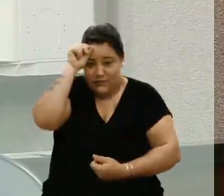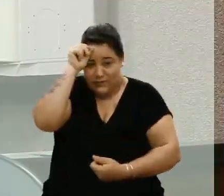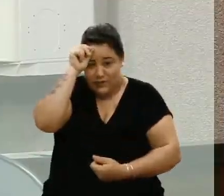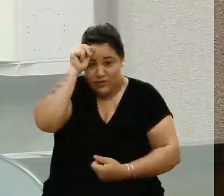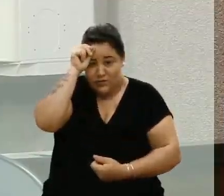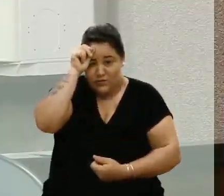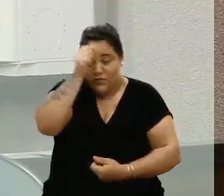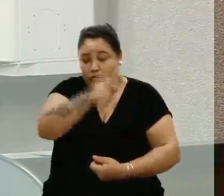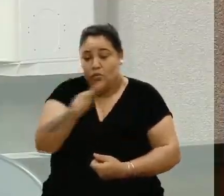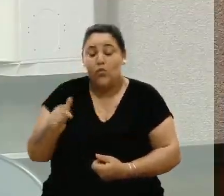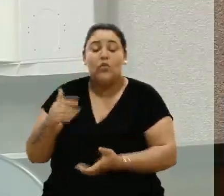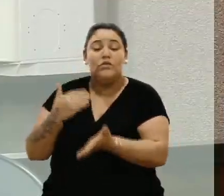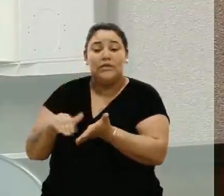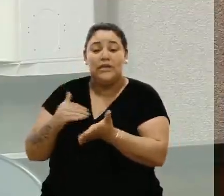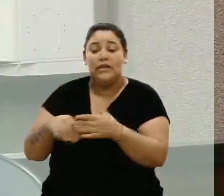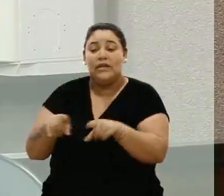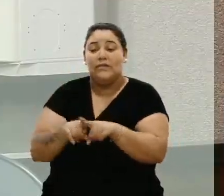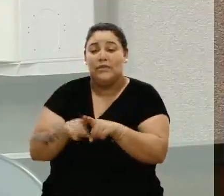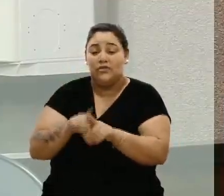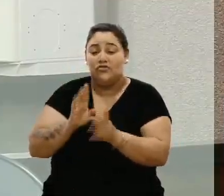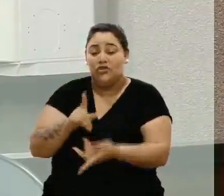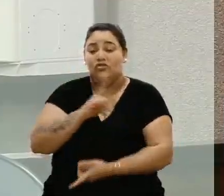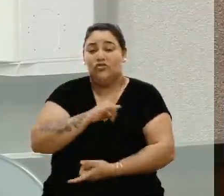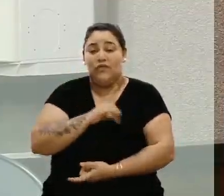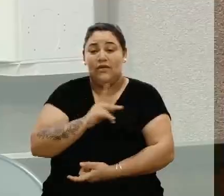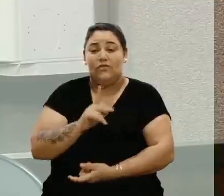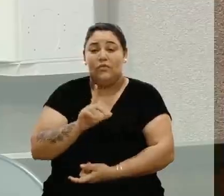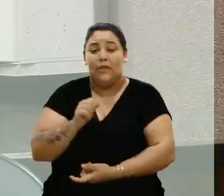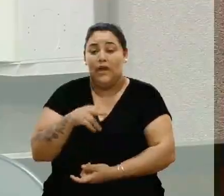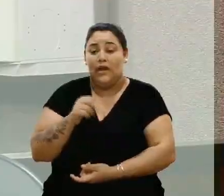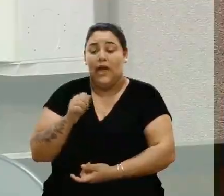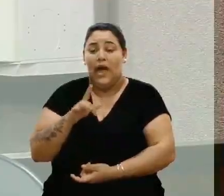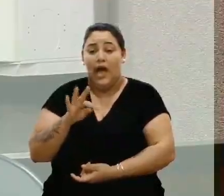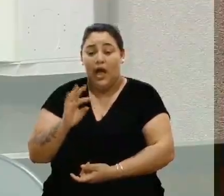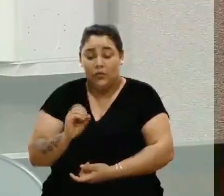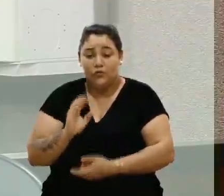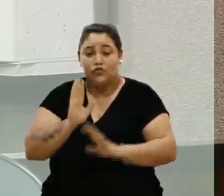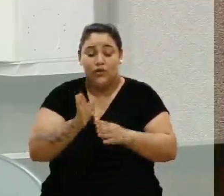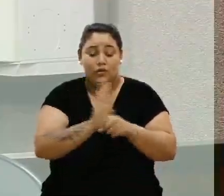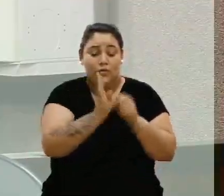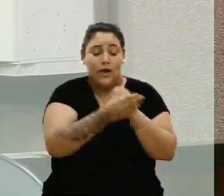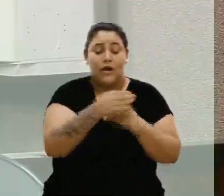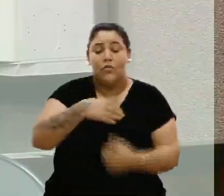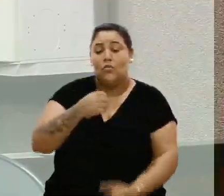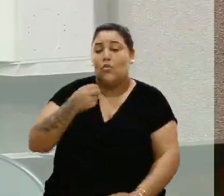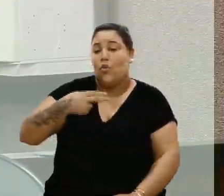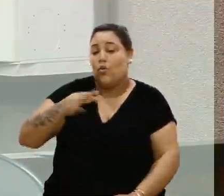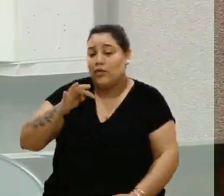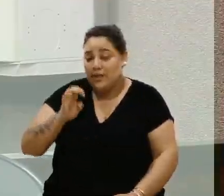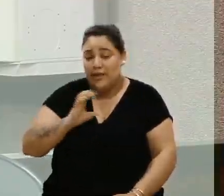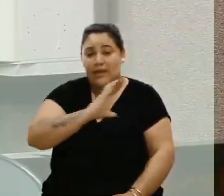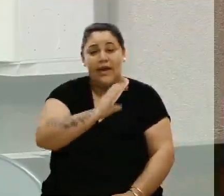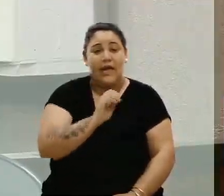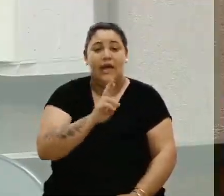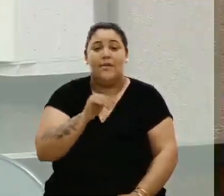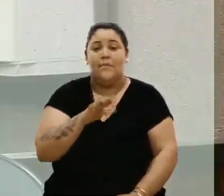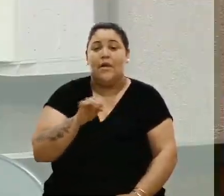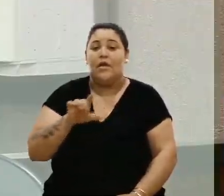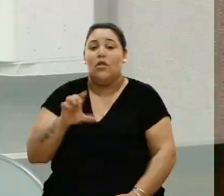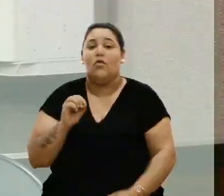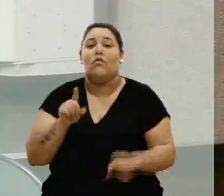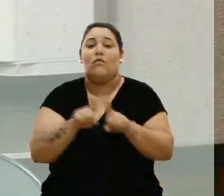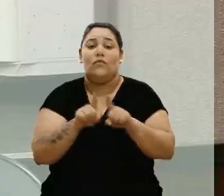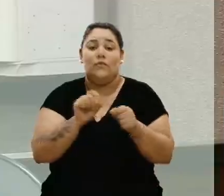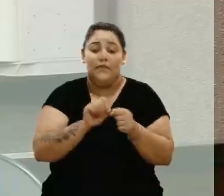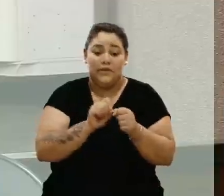secretários, já estiveram no Planalto logo cedo, estão no Monte Carmelo agora fazendo outras visitas e estarão se deslocando